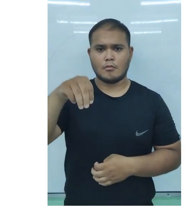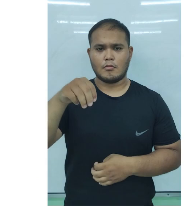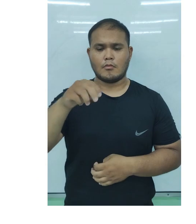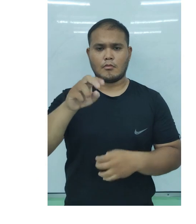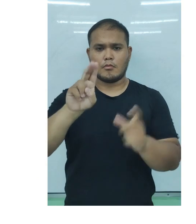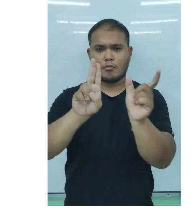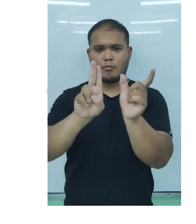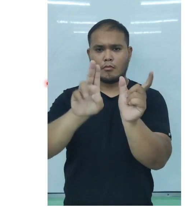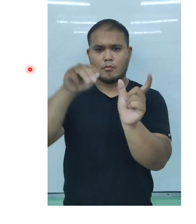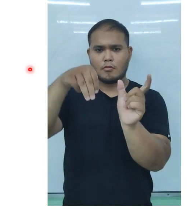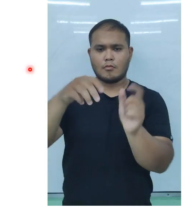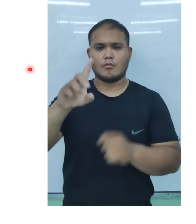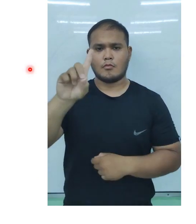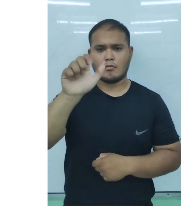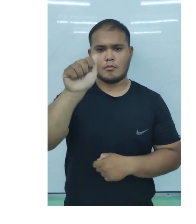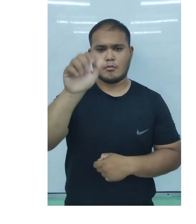acrioribus.